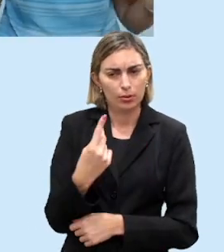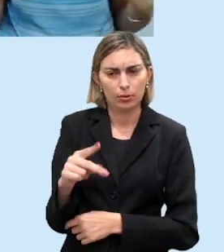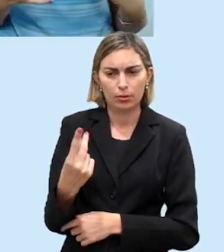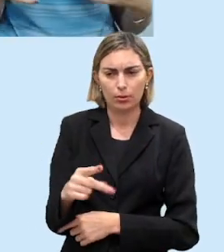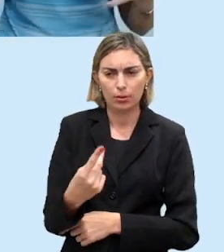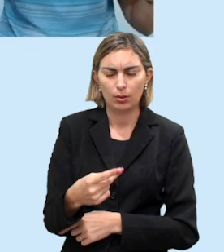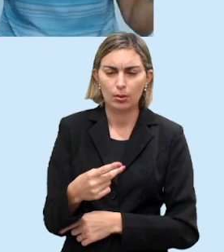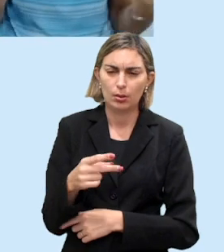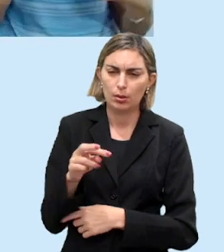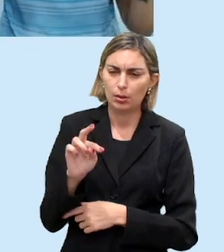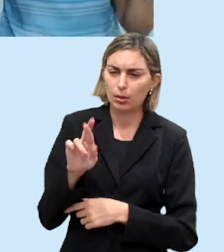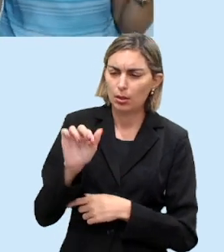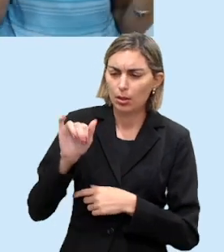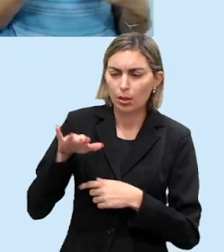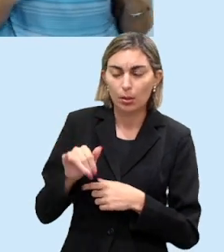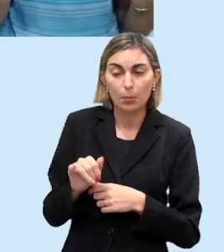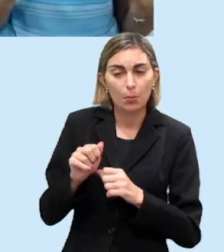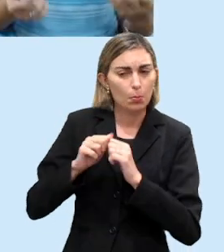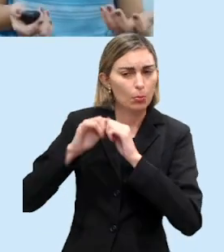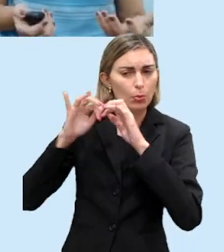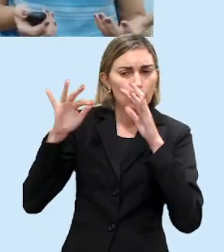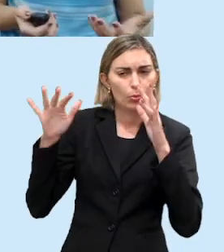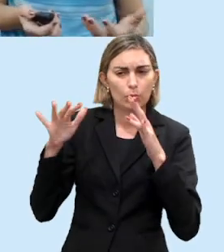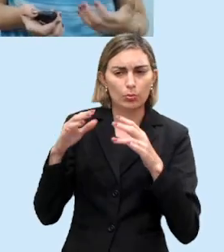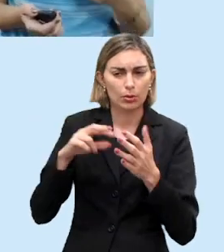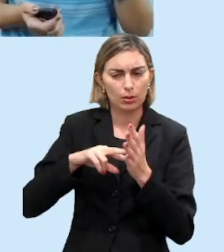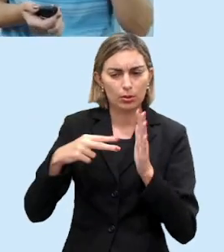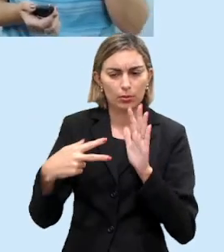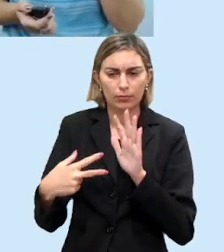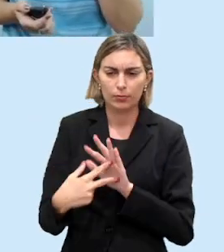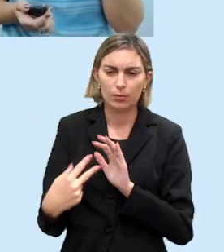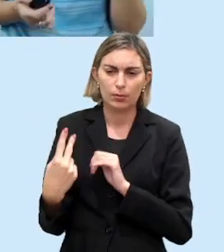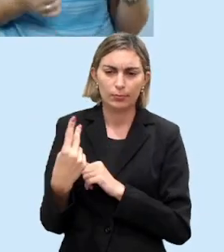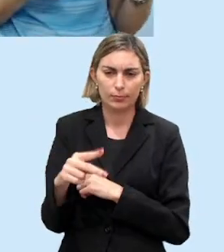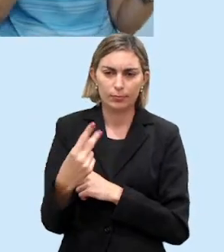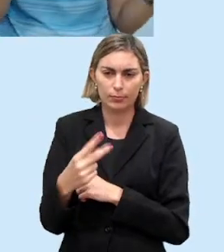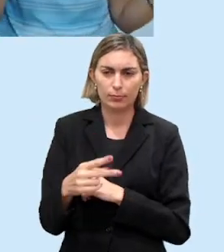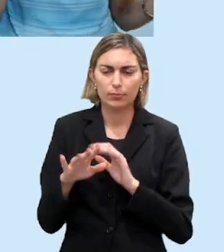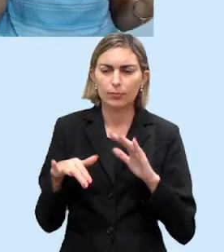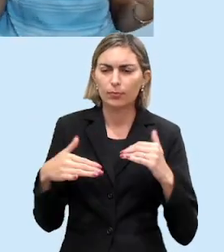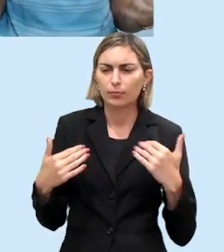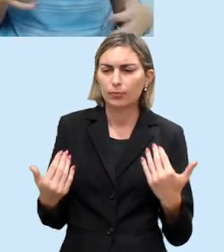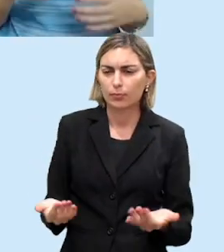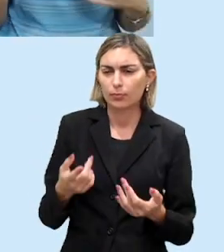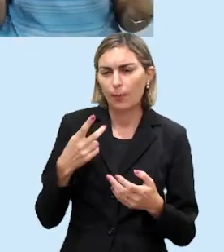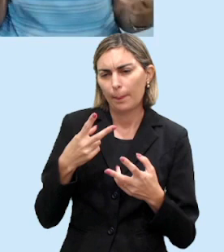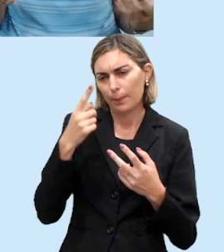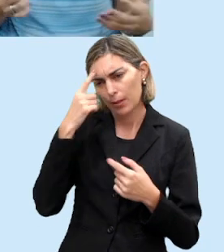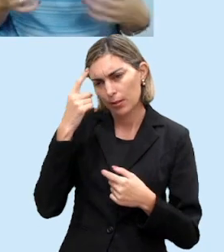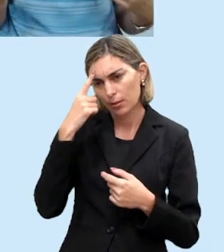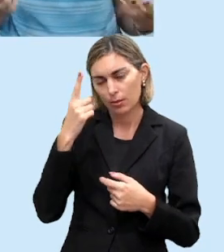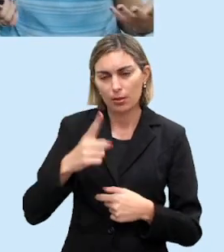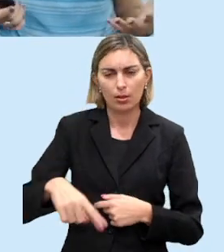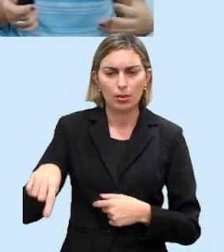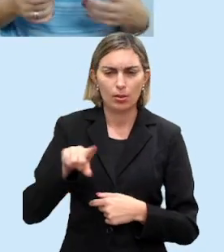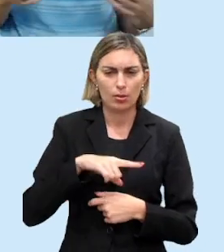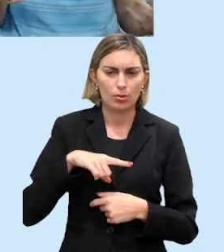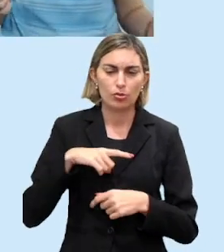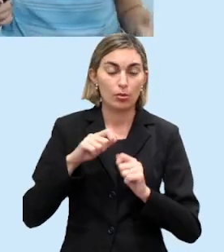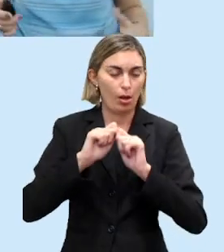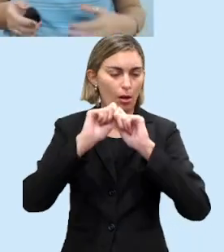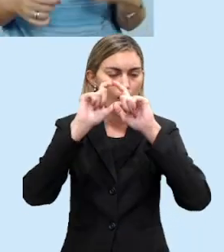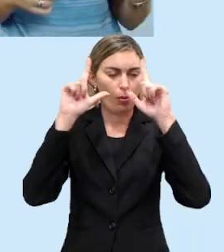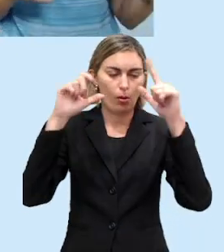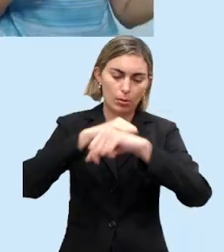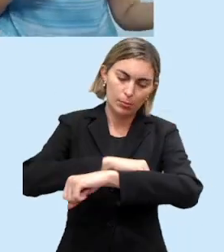Uma trama que é cheia de significados, não é? Então, pensem que quando a gente acorda de